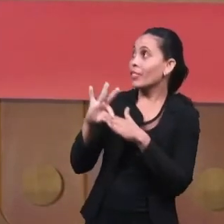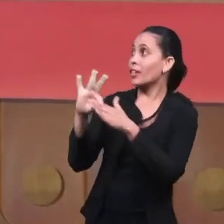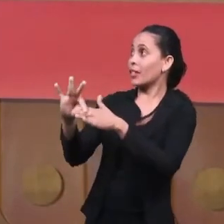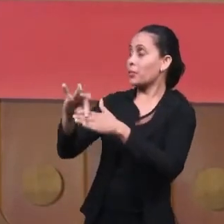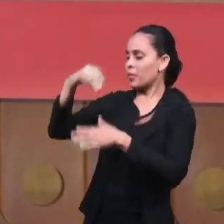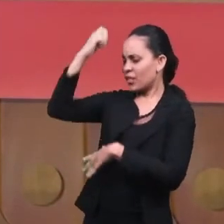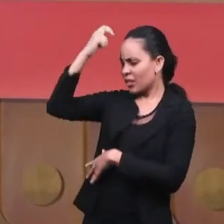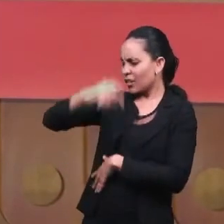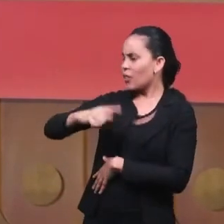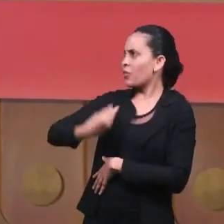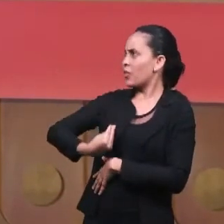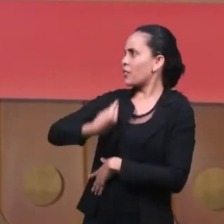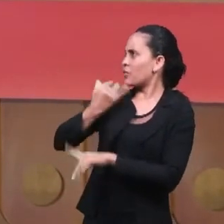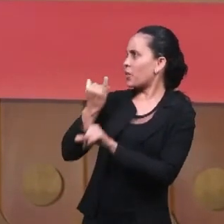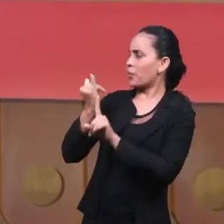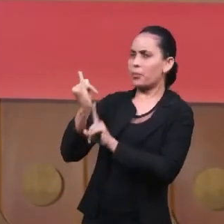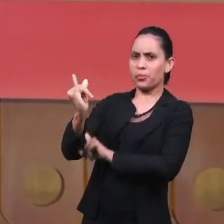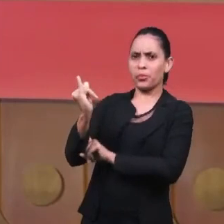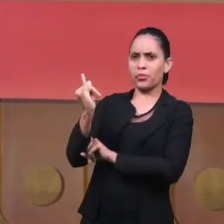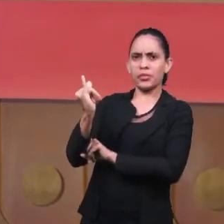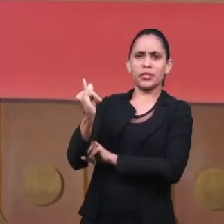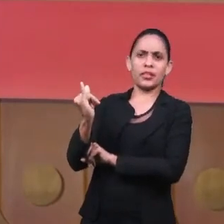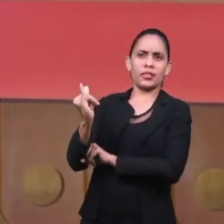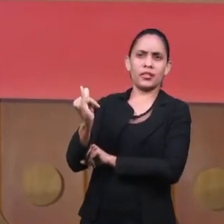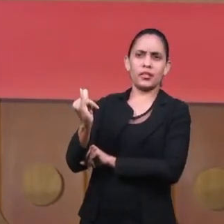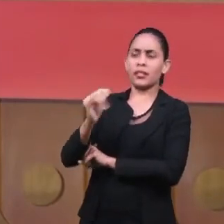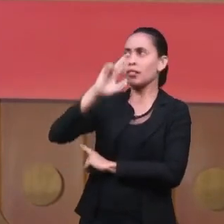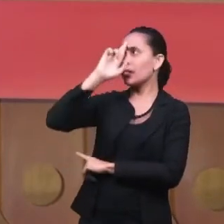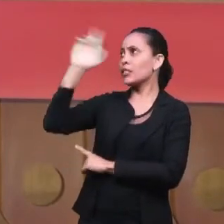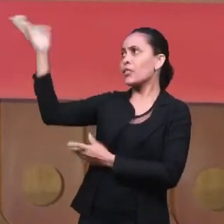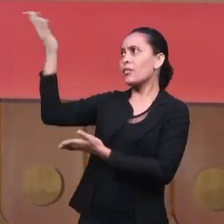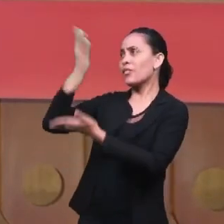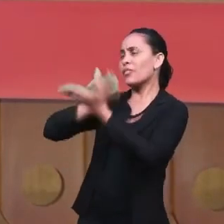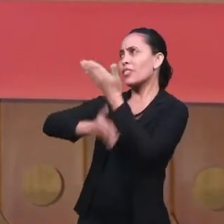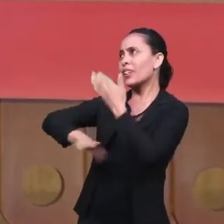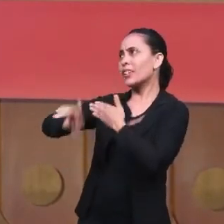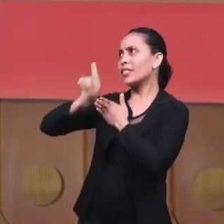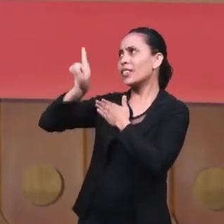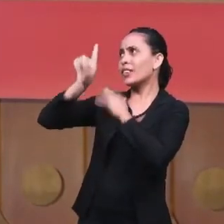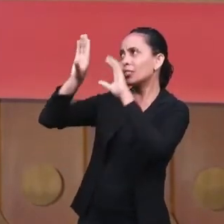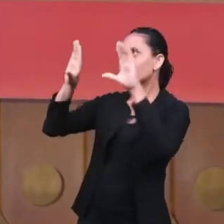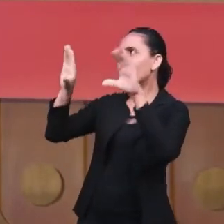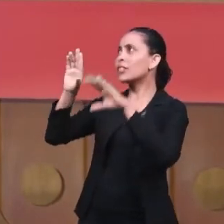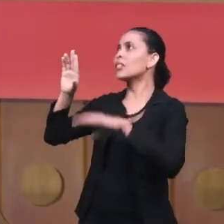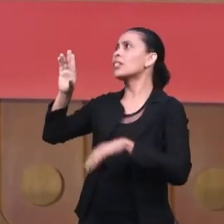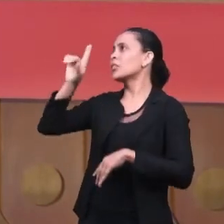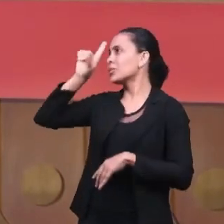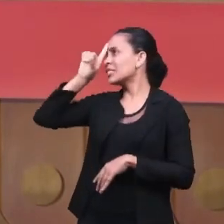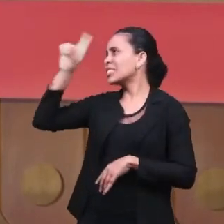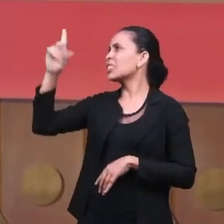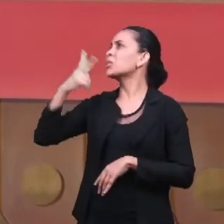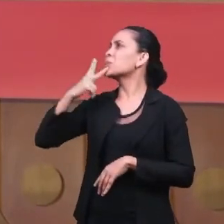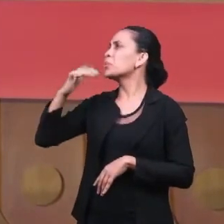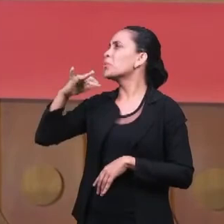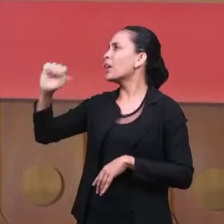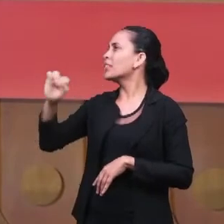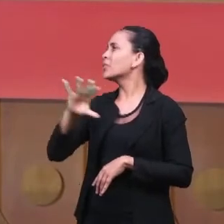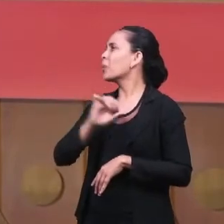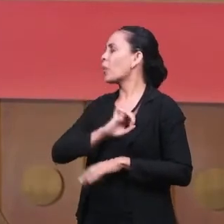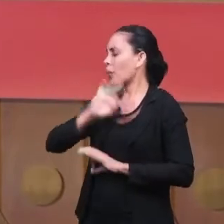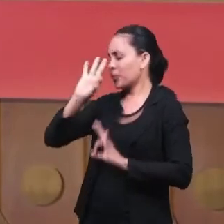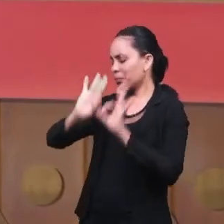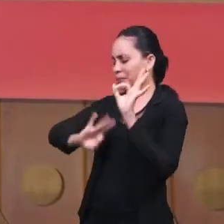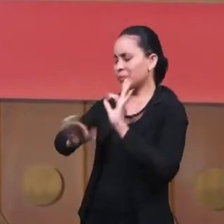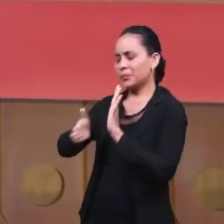à profecia. Aquilo que na eternidade o Deus Pai, o Deus de amor, planejou para mim.